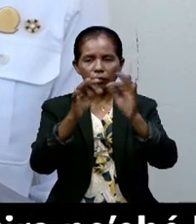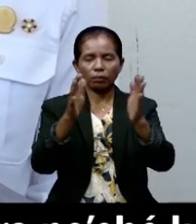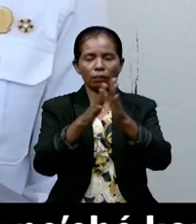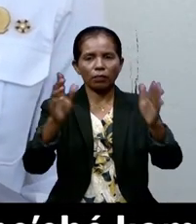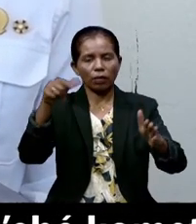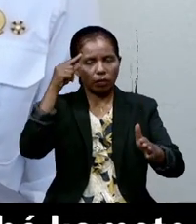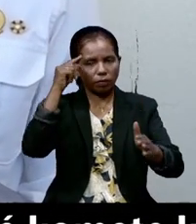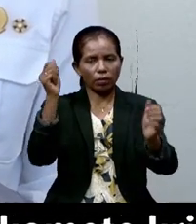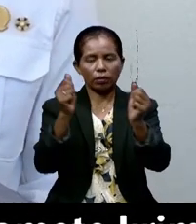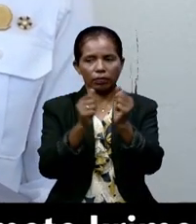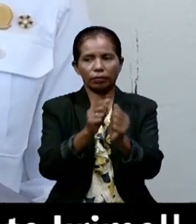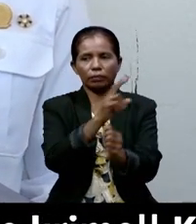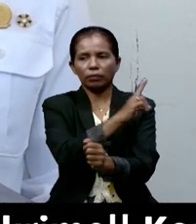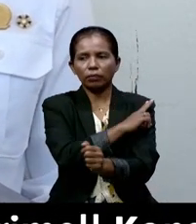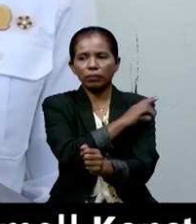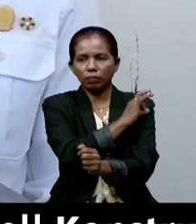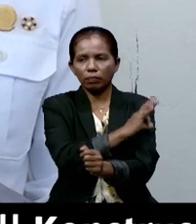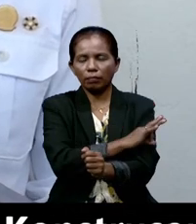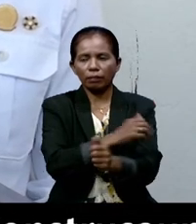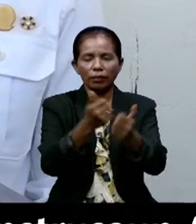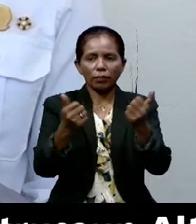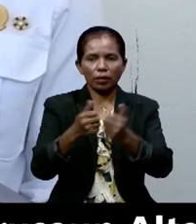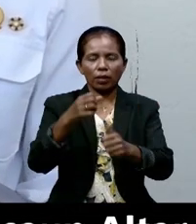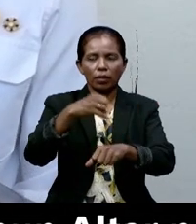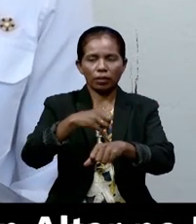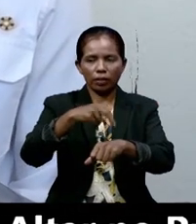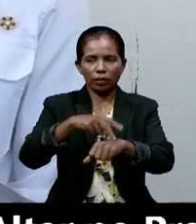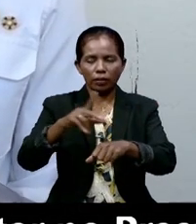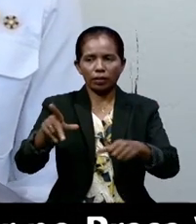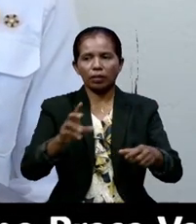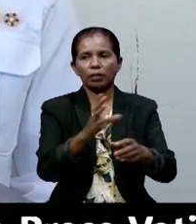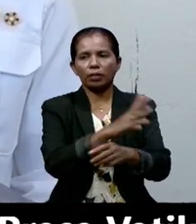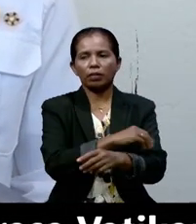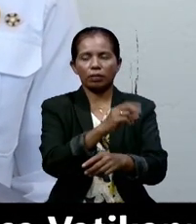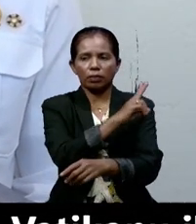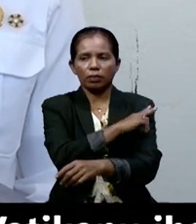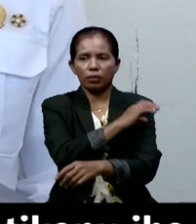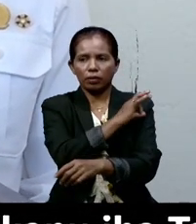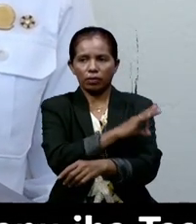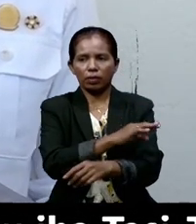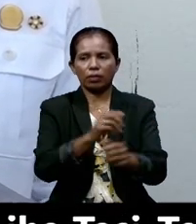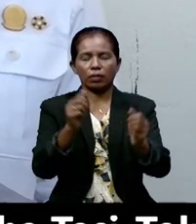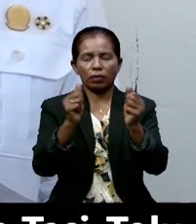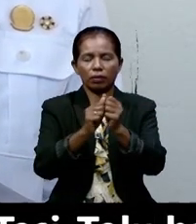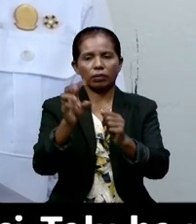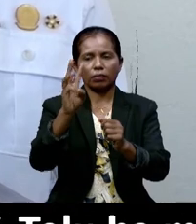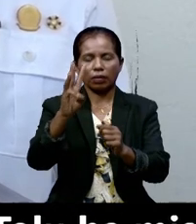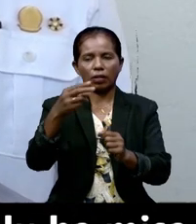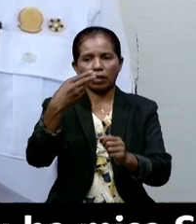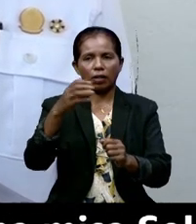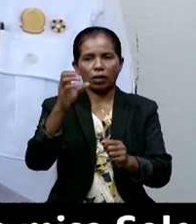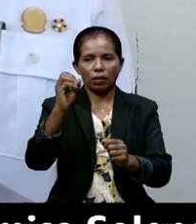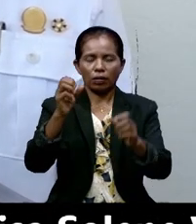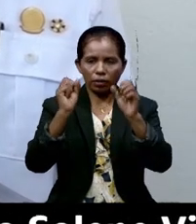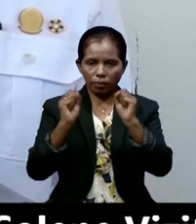governo ou agência internacional Sira e Liu ho Unicef ho WHO para tu